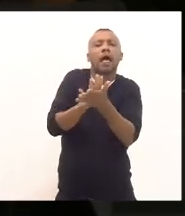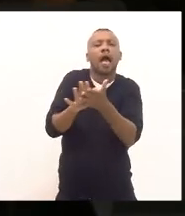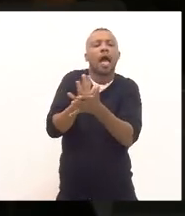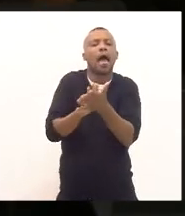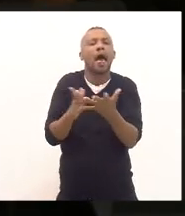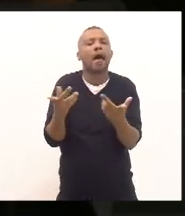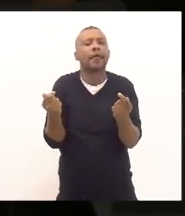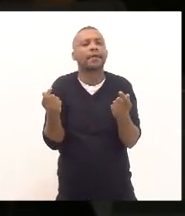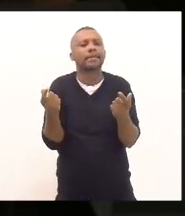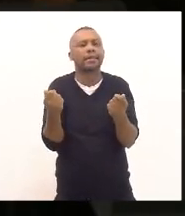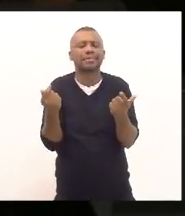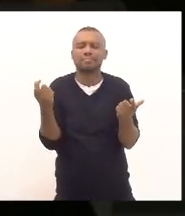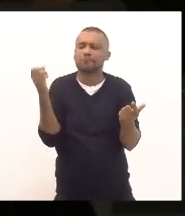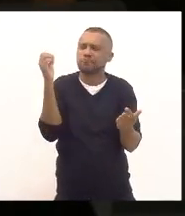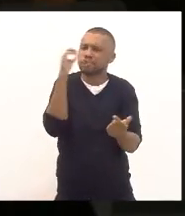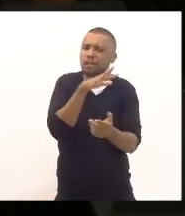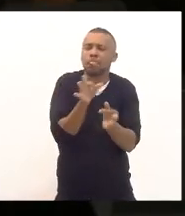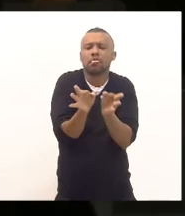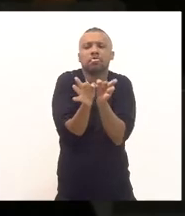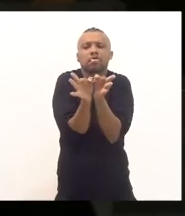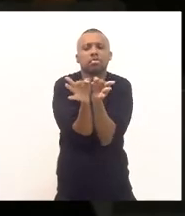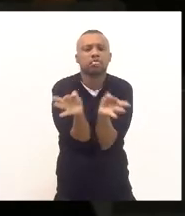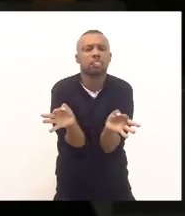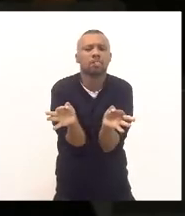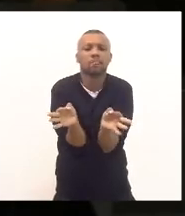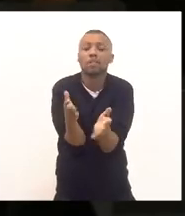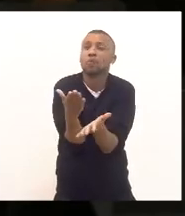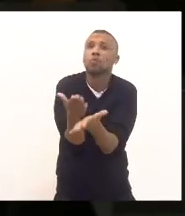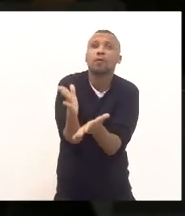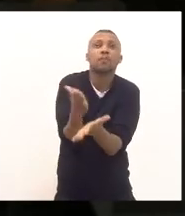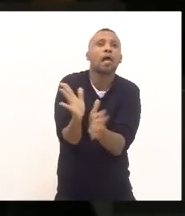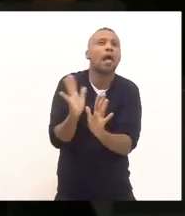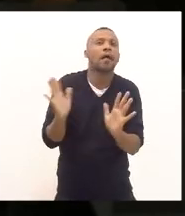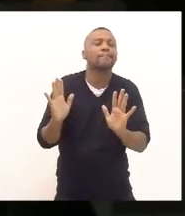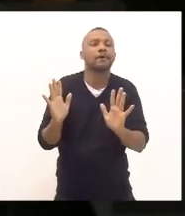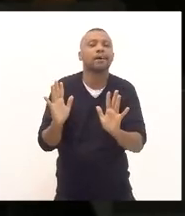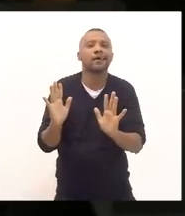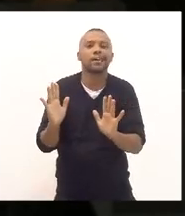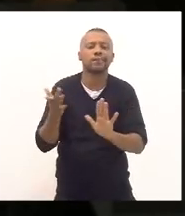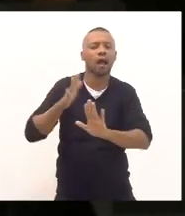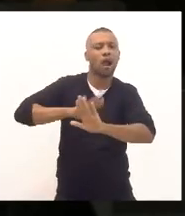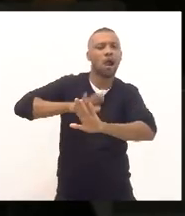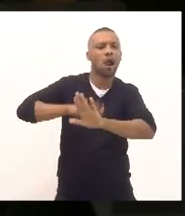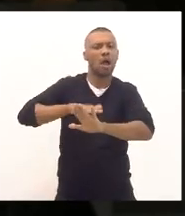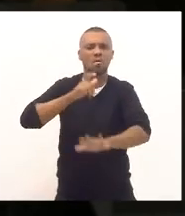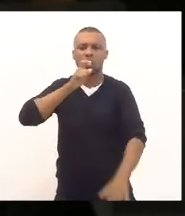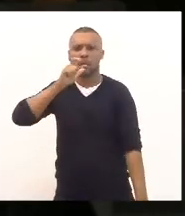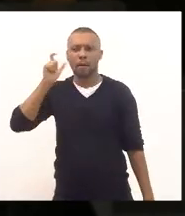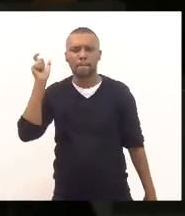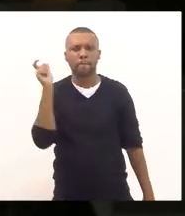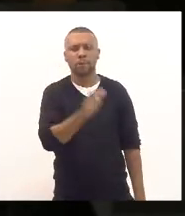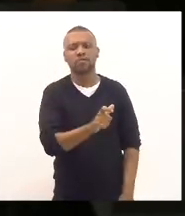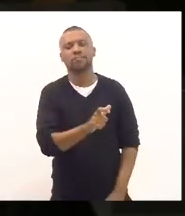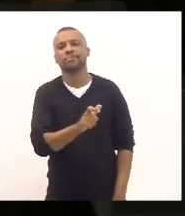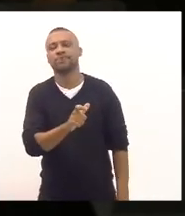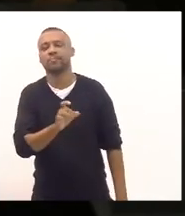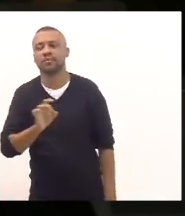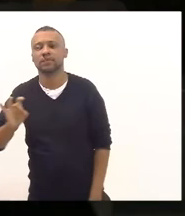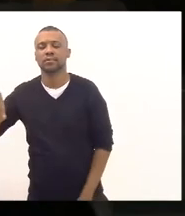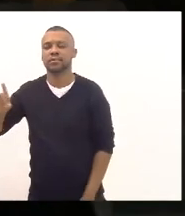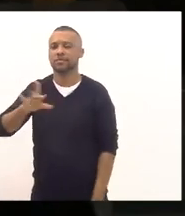e é fúteis mais no fundo ofensivos é de cada um